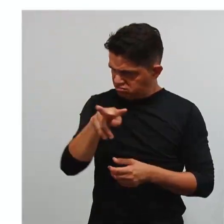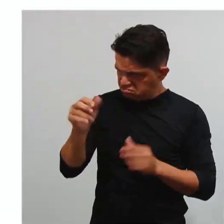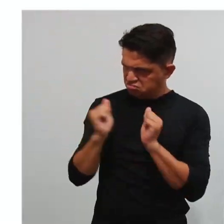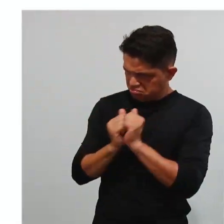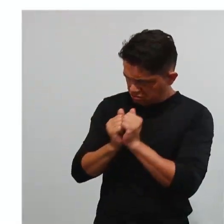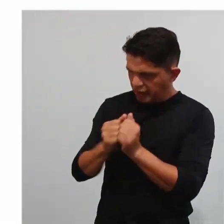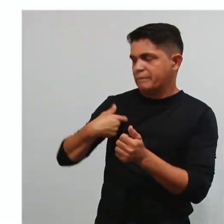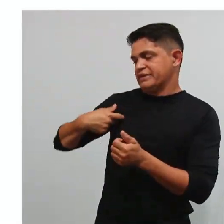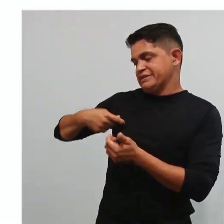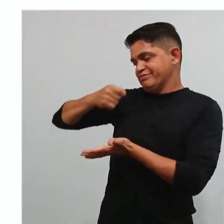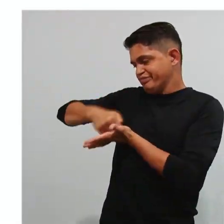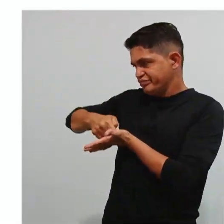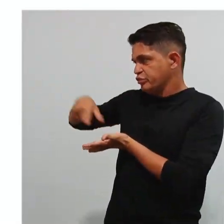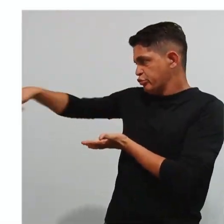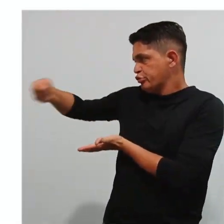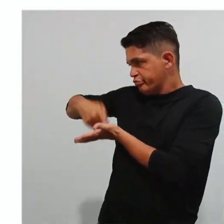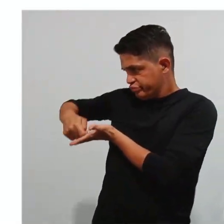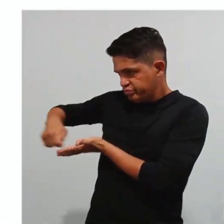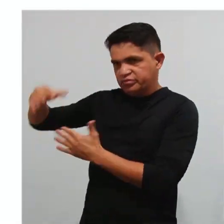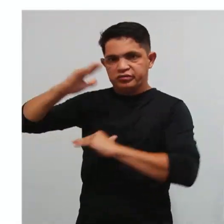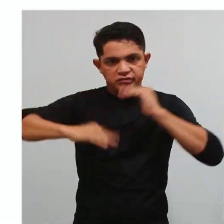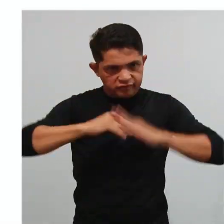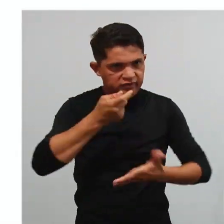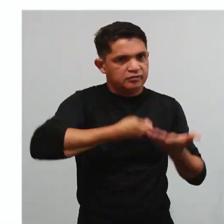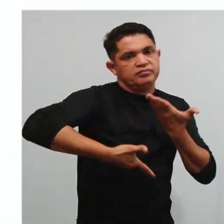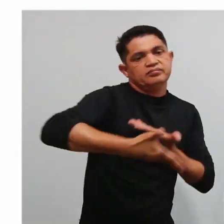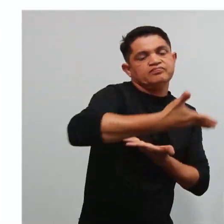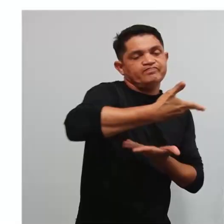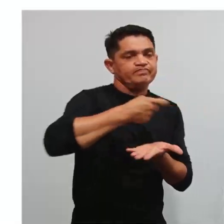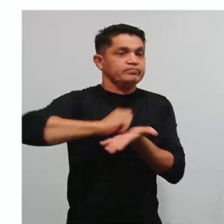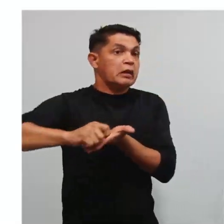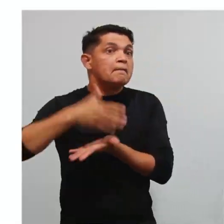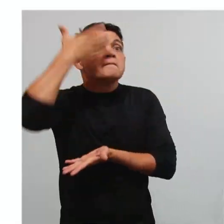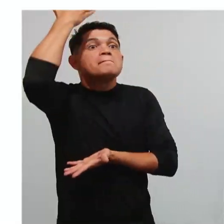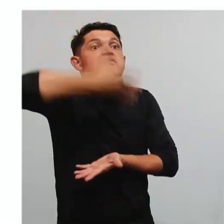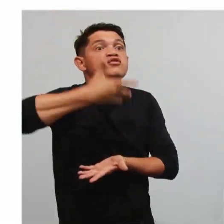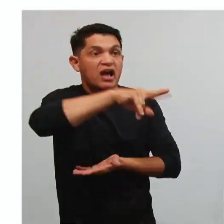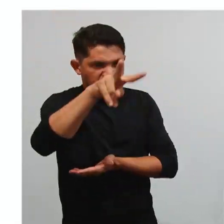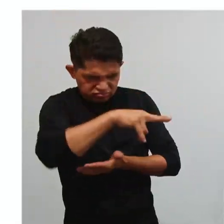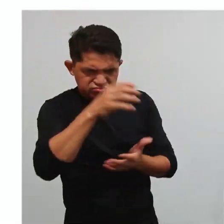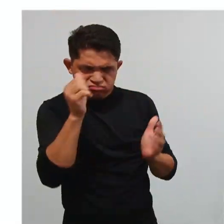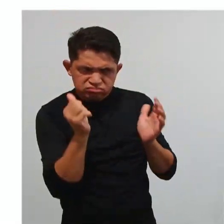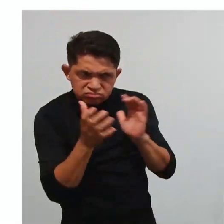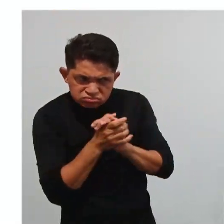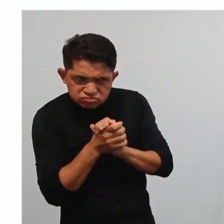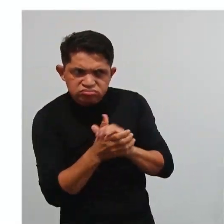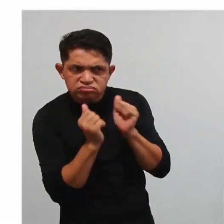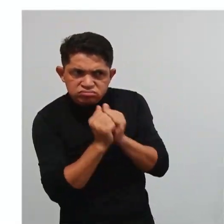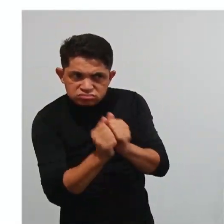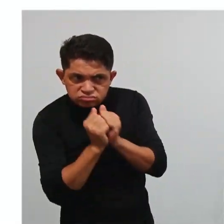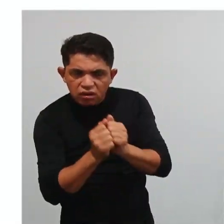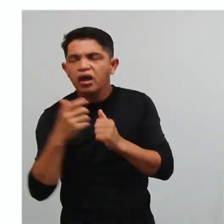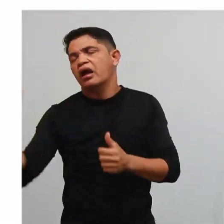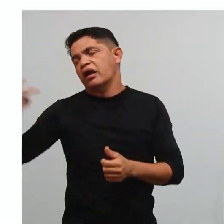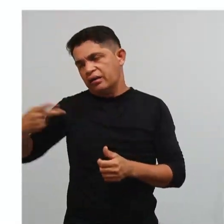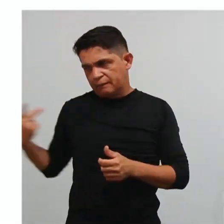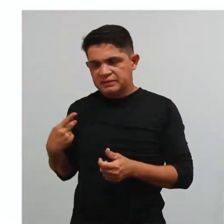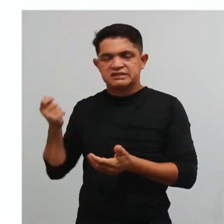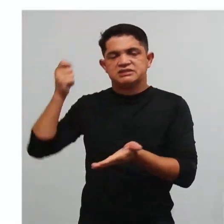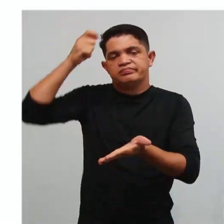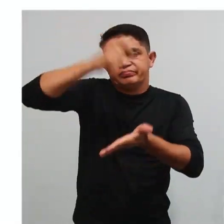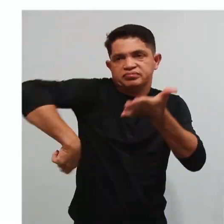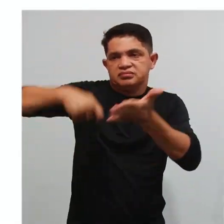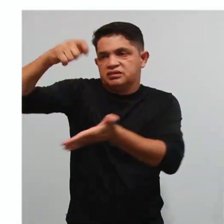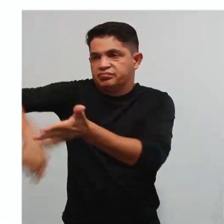as declarações que pedem. Então, aqui, depois da local e data e assinatura do declarante, aí vem a assinatura das testemunhas. E como